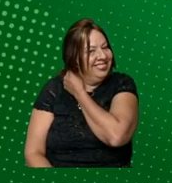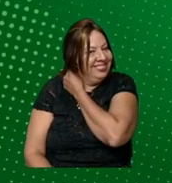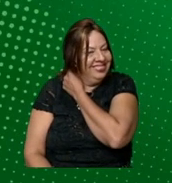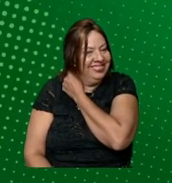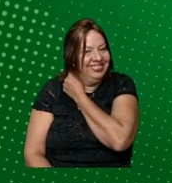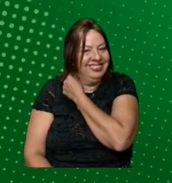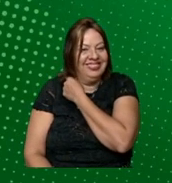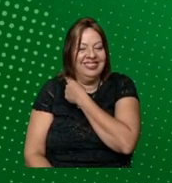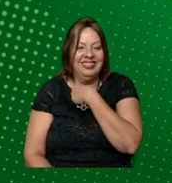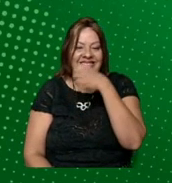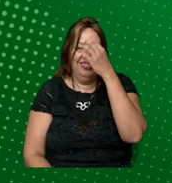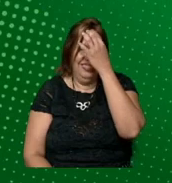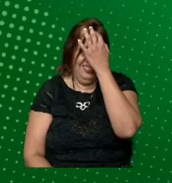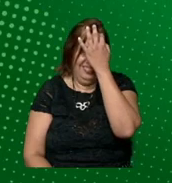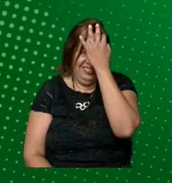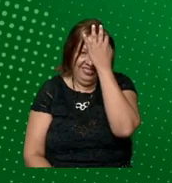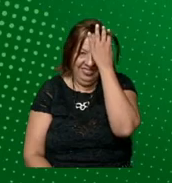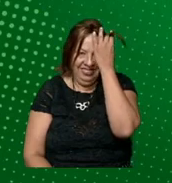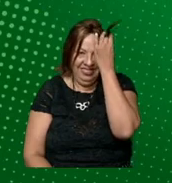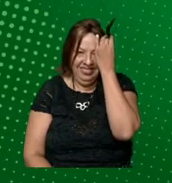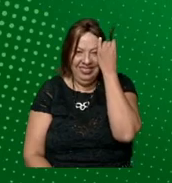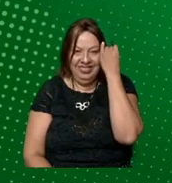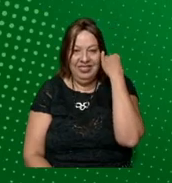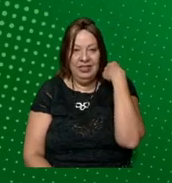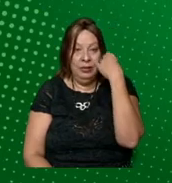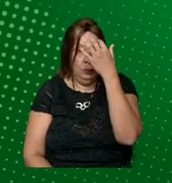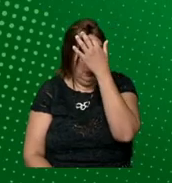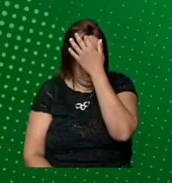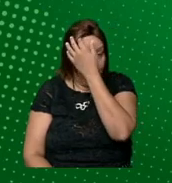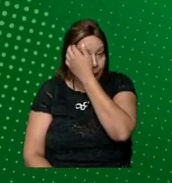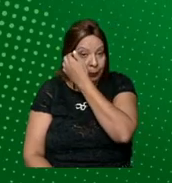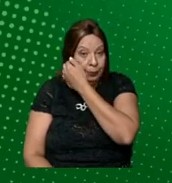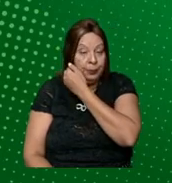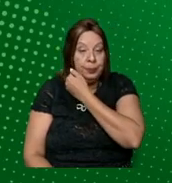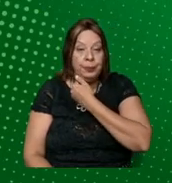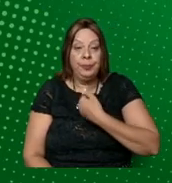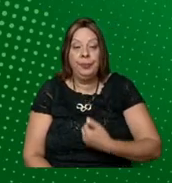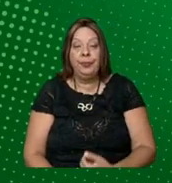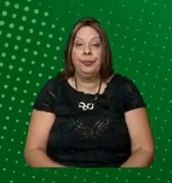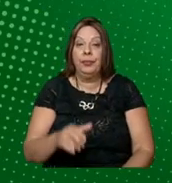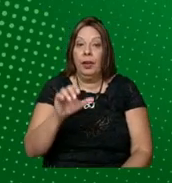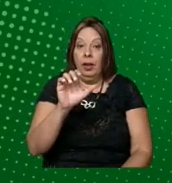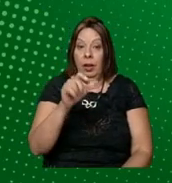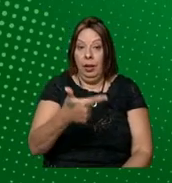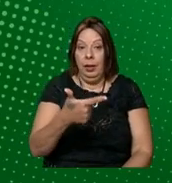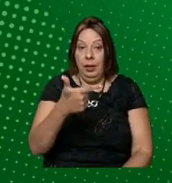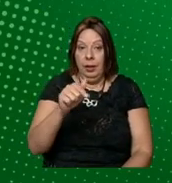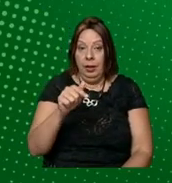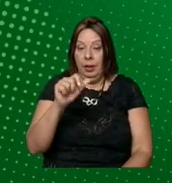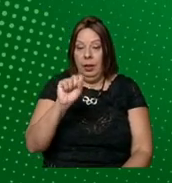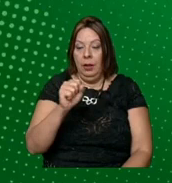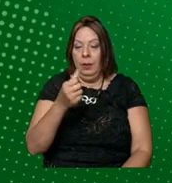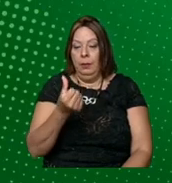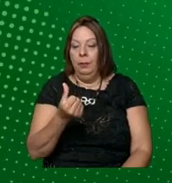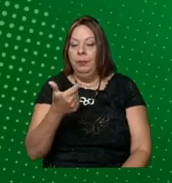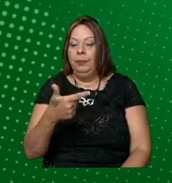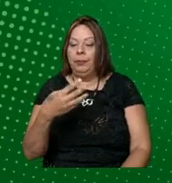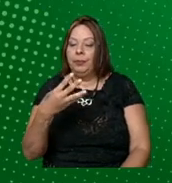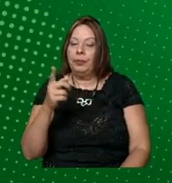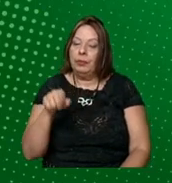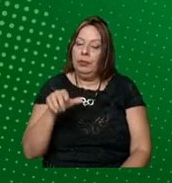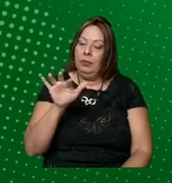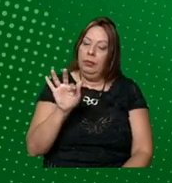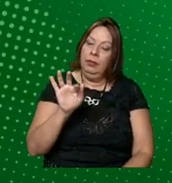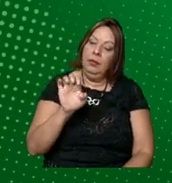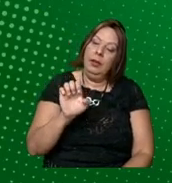tá bom? Parabéns, Natanael, colocou R$500 em bolso. 500 saindo aqui também para o número 278624 do